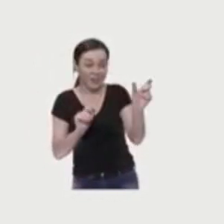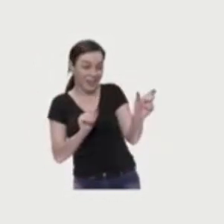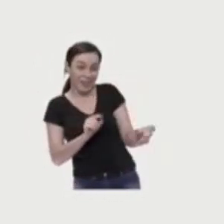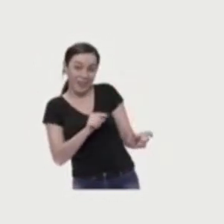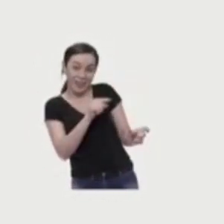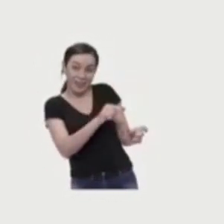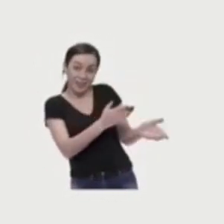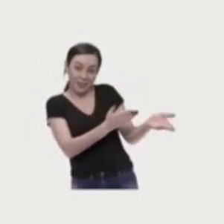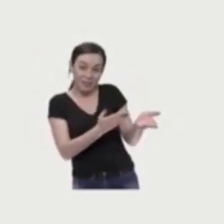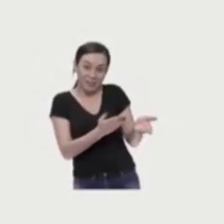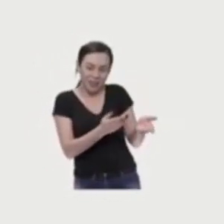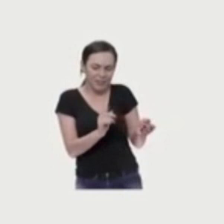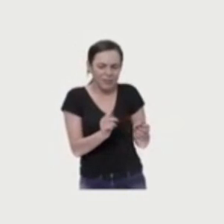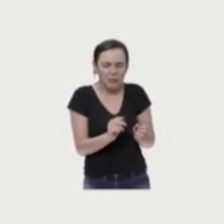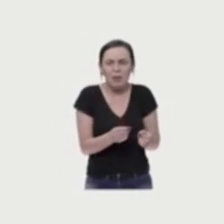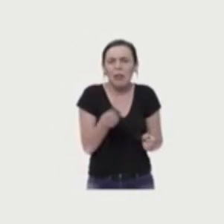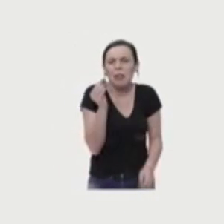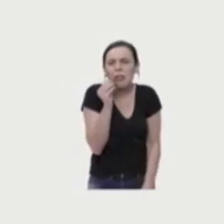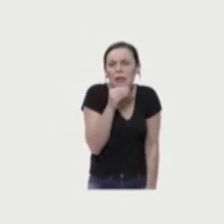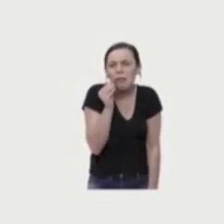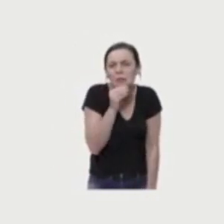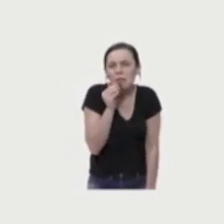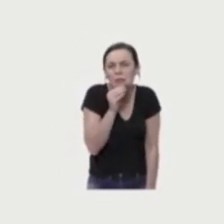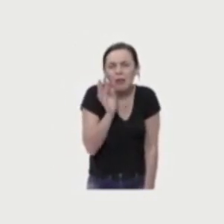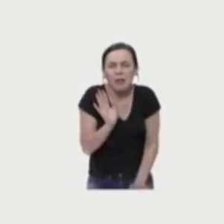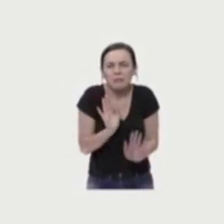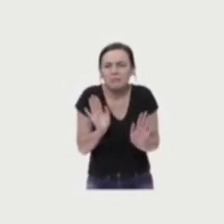O convidado não era mais uma coisinha